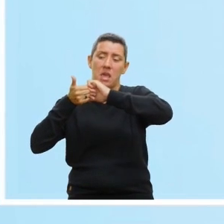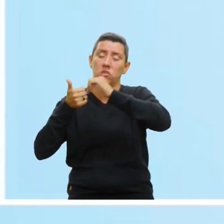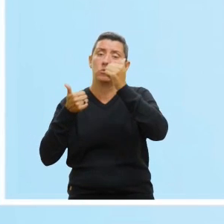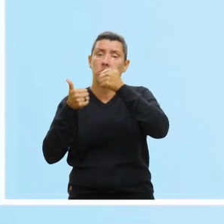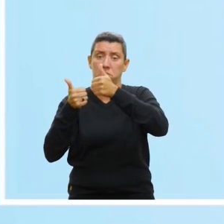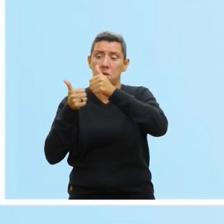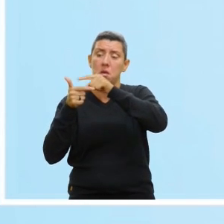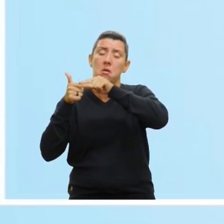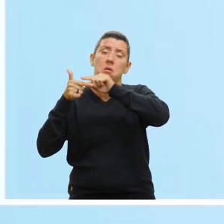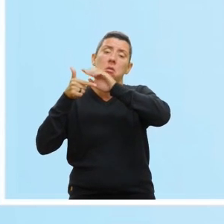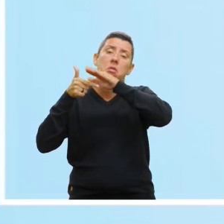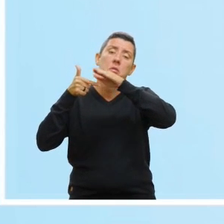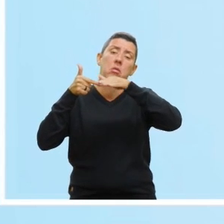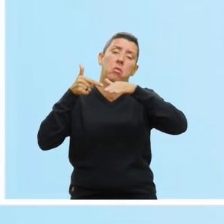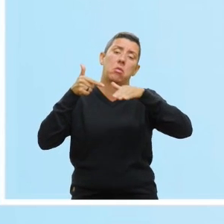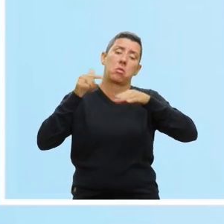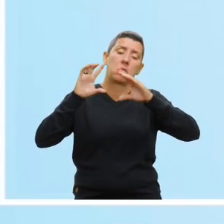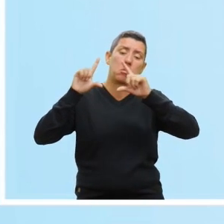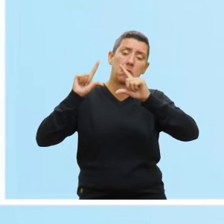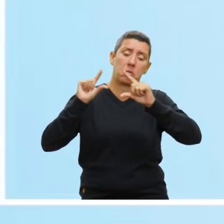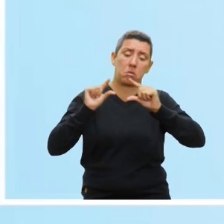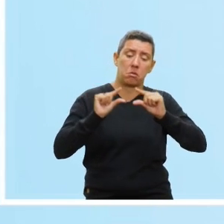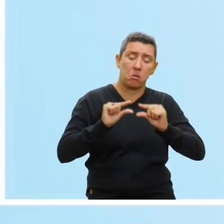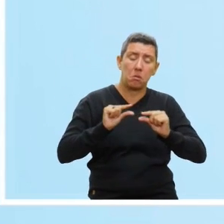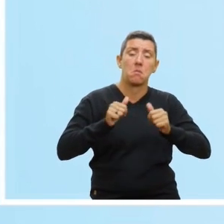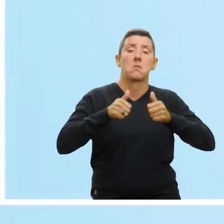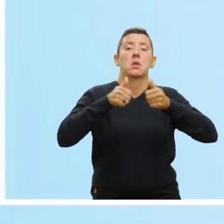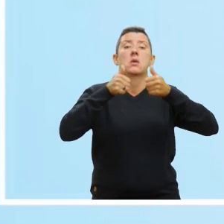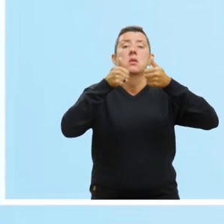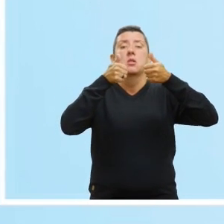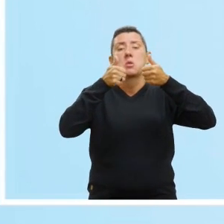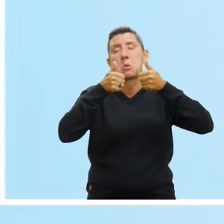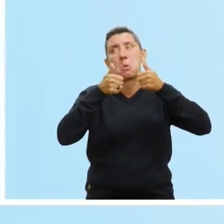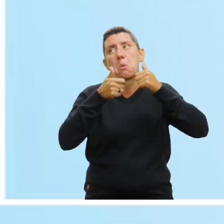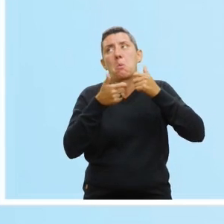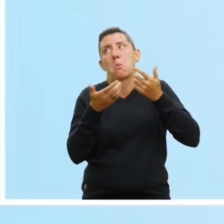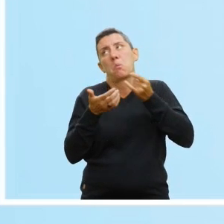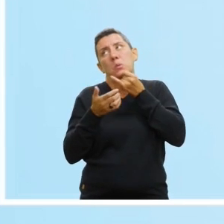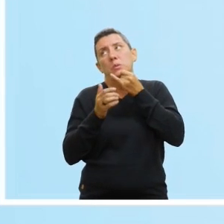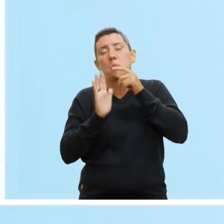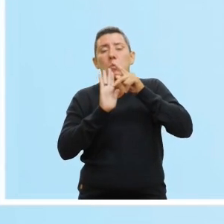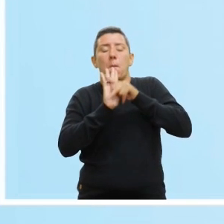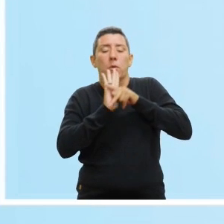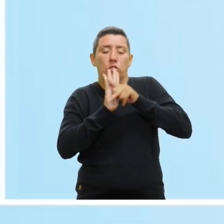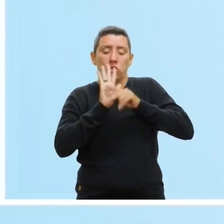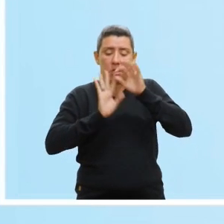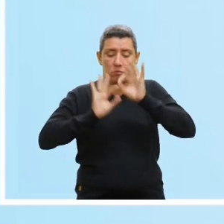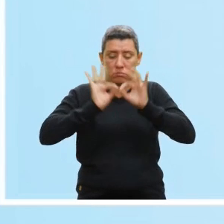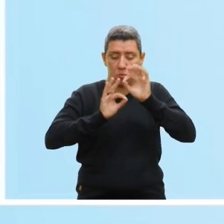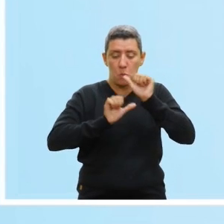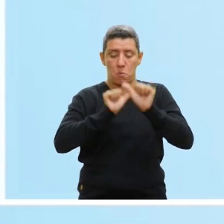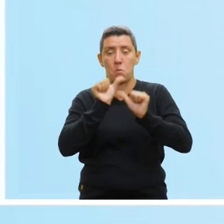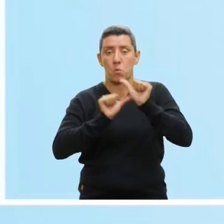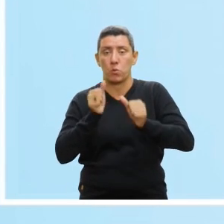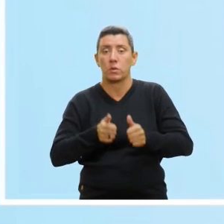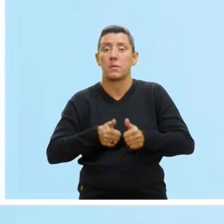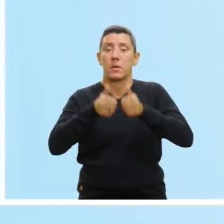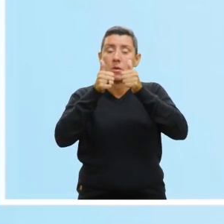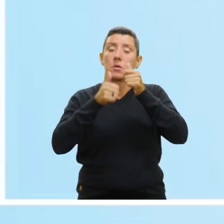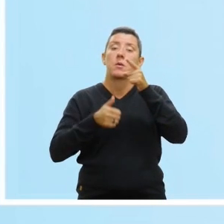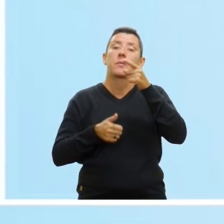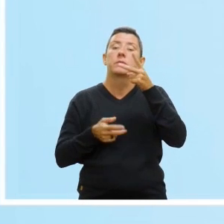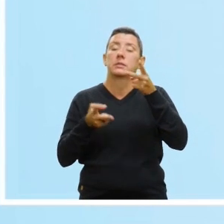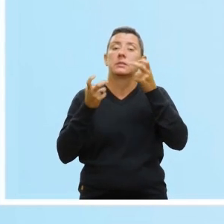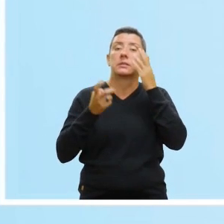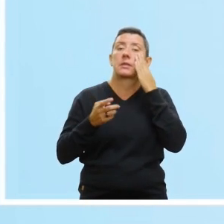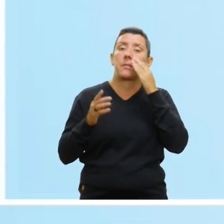ou houve alguma melhora por alguma alteração de projeto, tá? Mas você consegue ver se degradou muito ou pouco ao